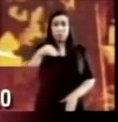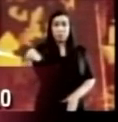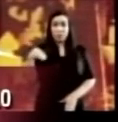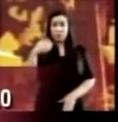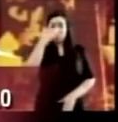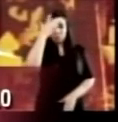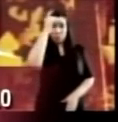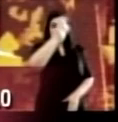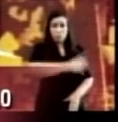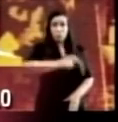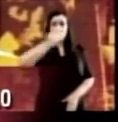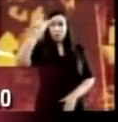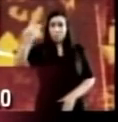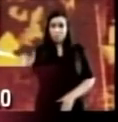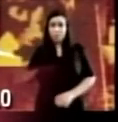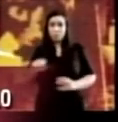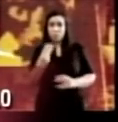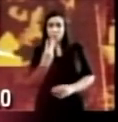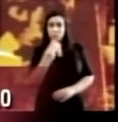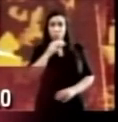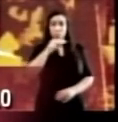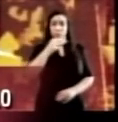uma pessoa e outra.